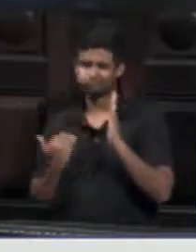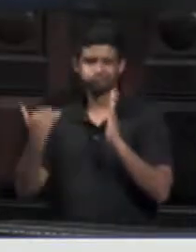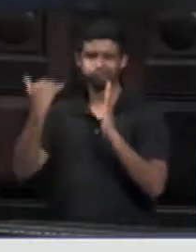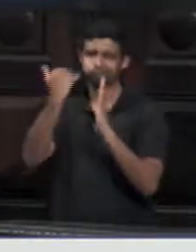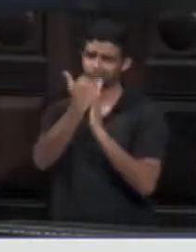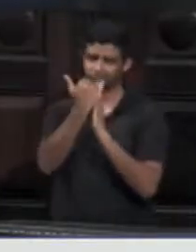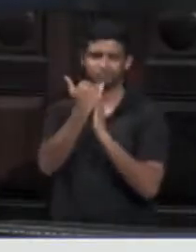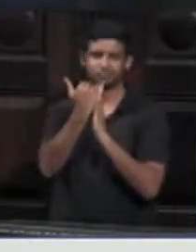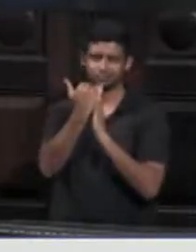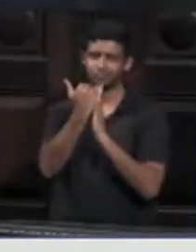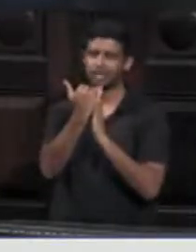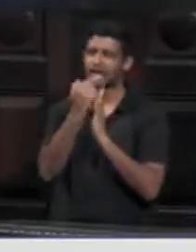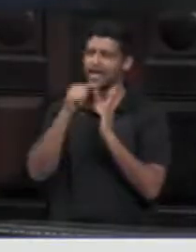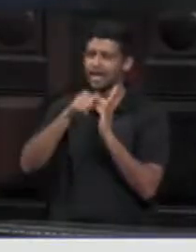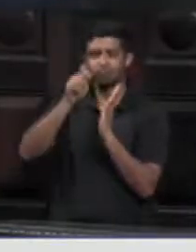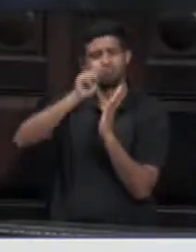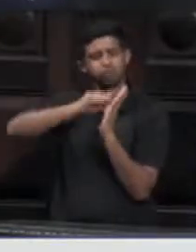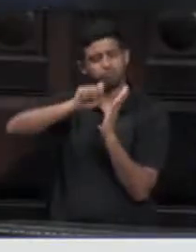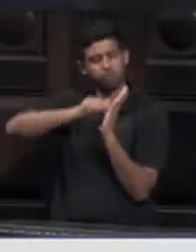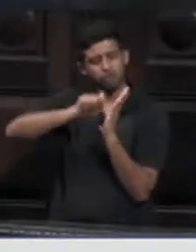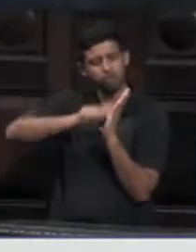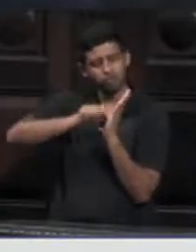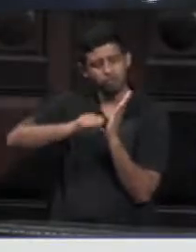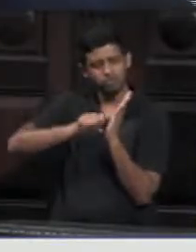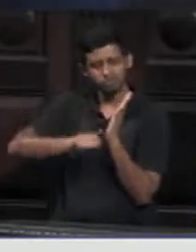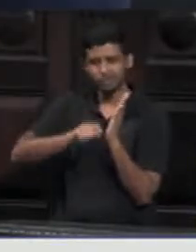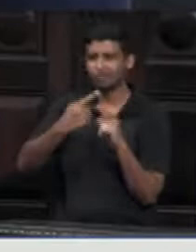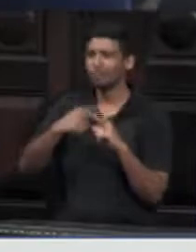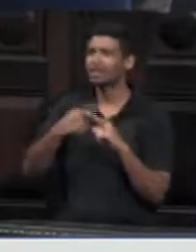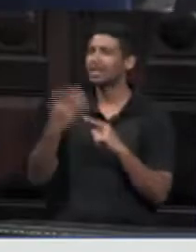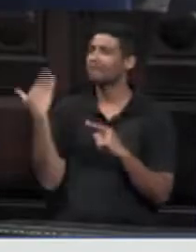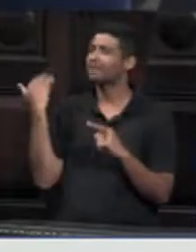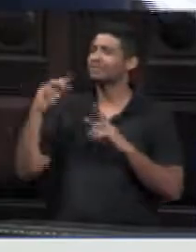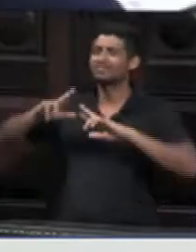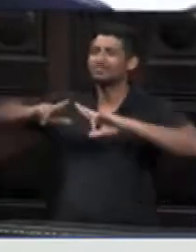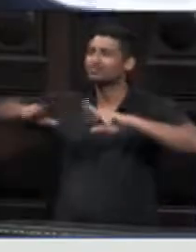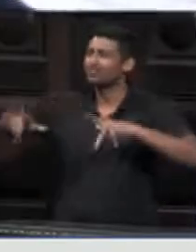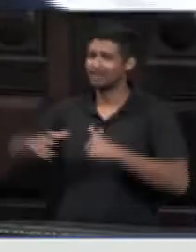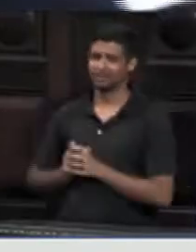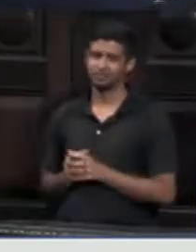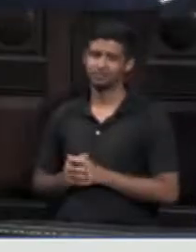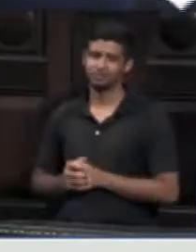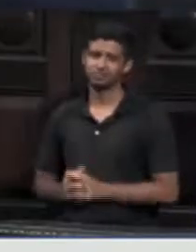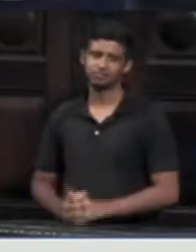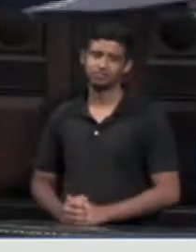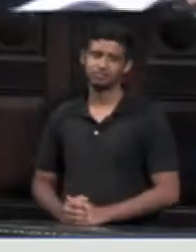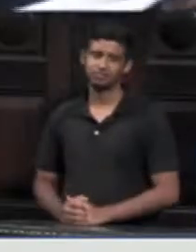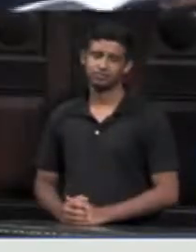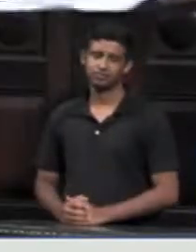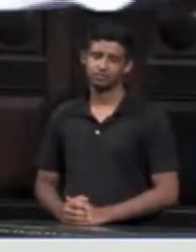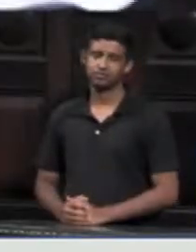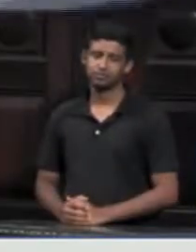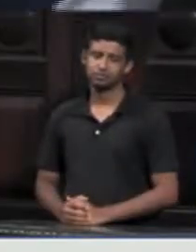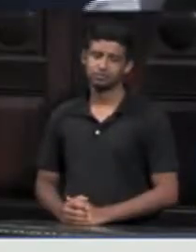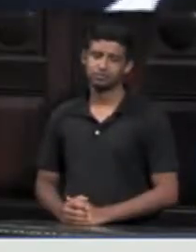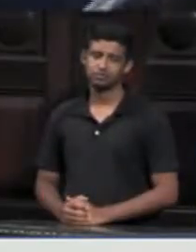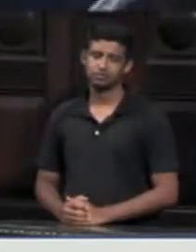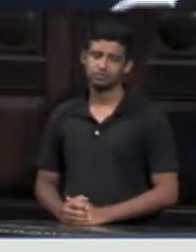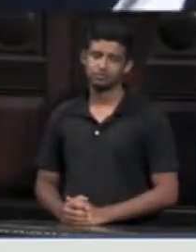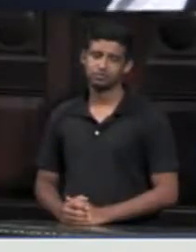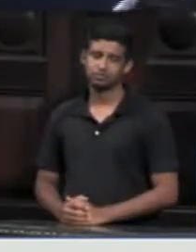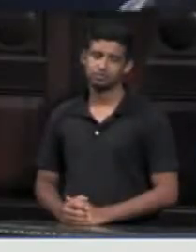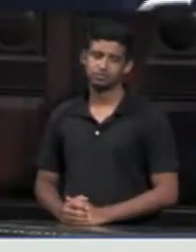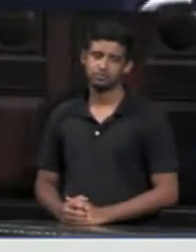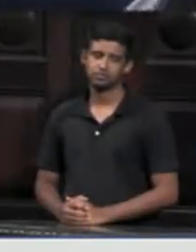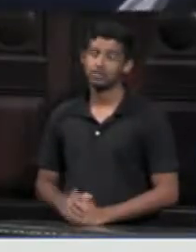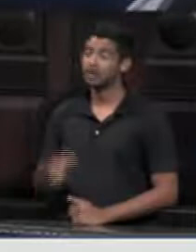na redefinição daquela ponderação que estava incomodando todo mundo, deputado Paulo Ramos. Pela primeira ponderação,